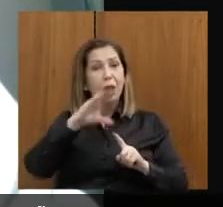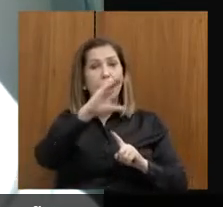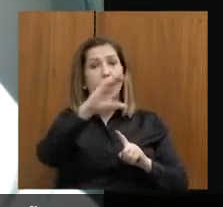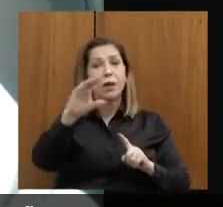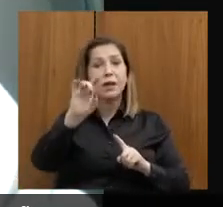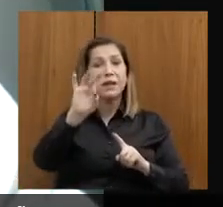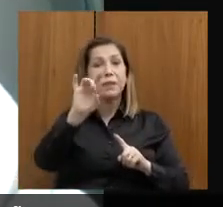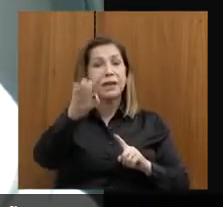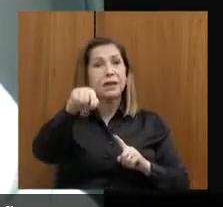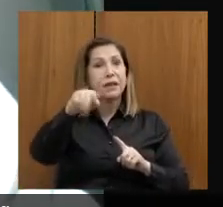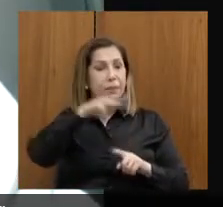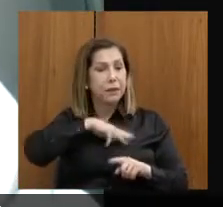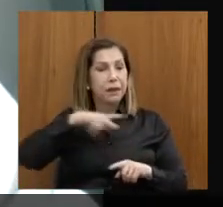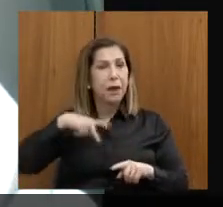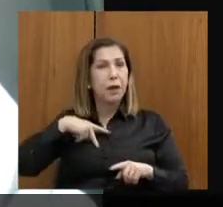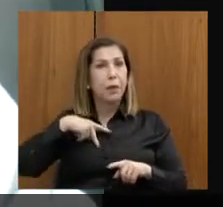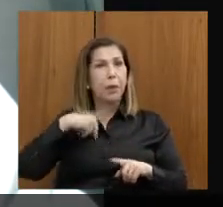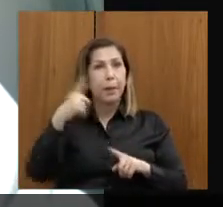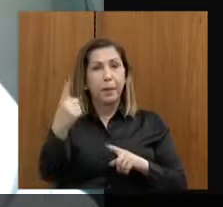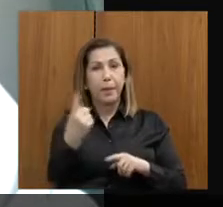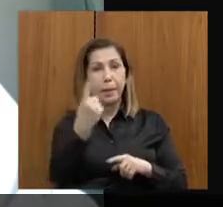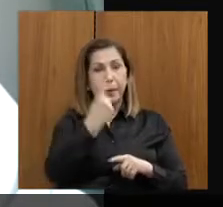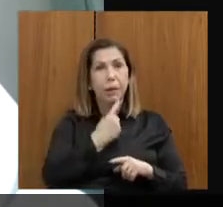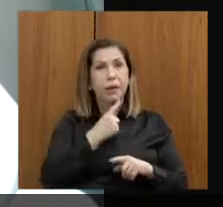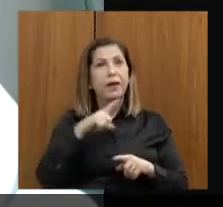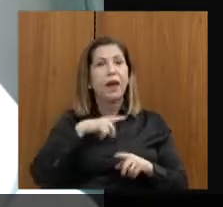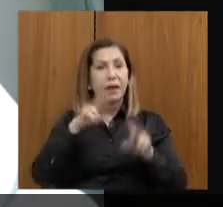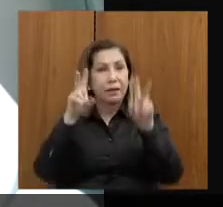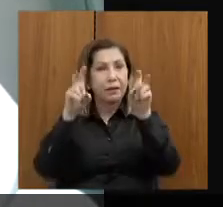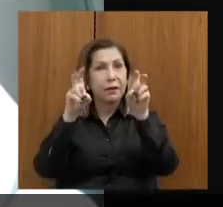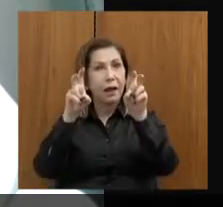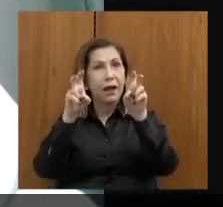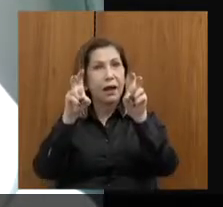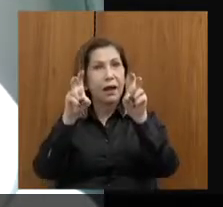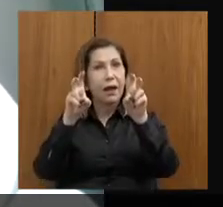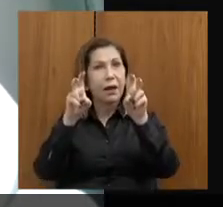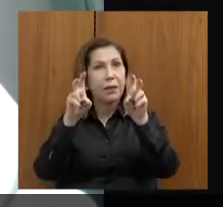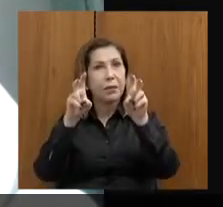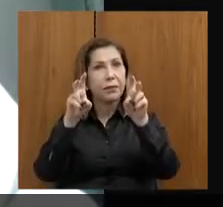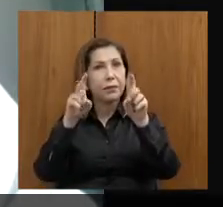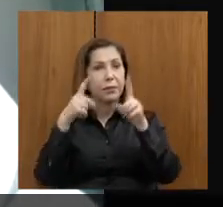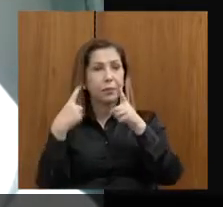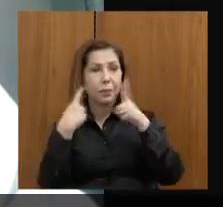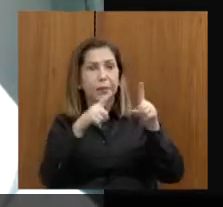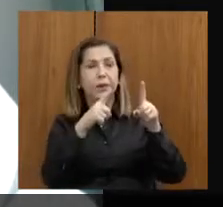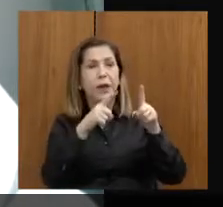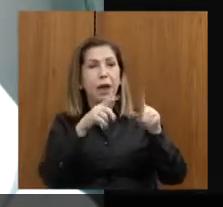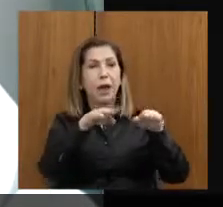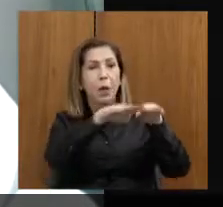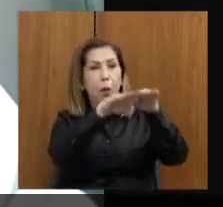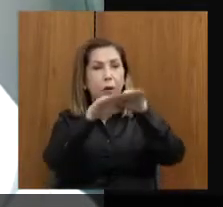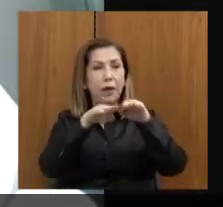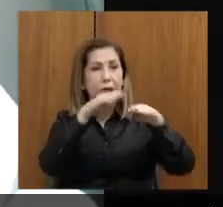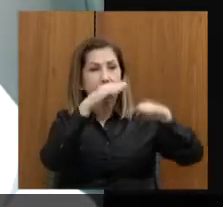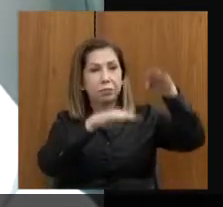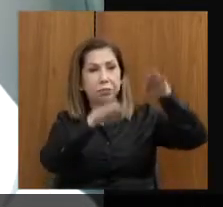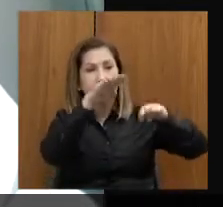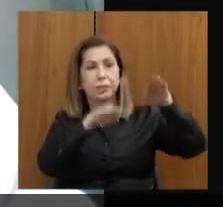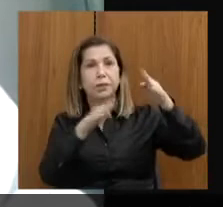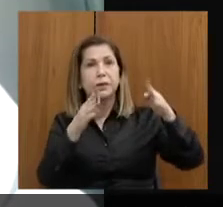de um século EC claro que trata de combate à desigualdade a